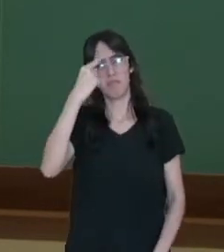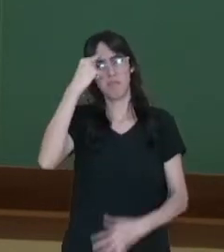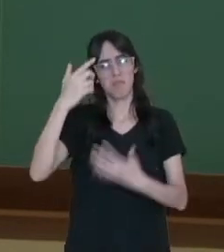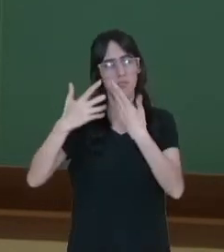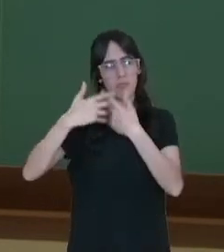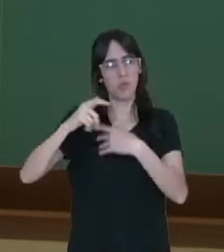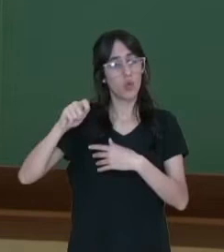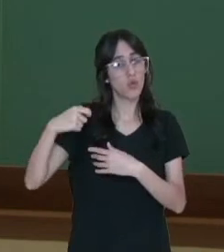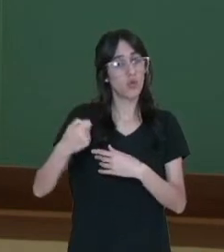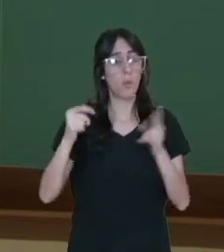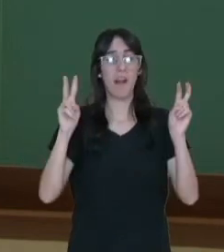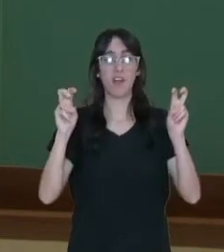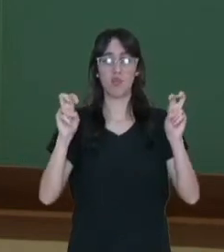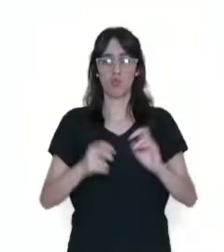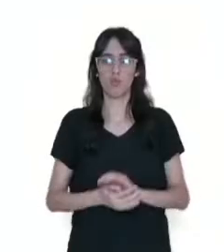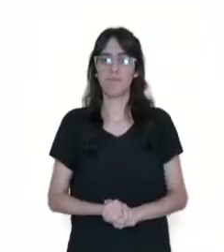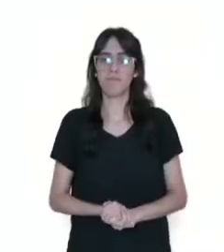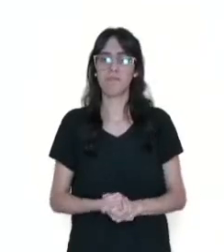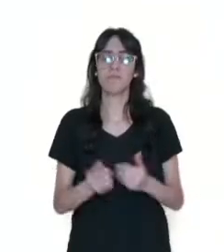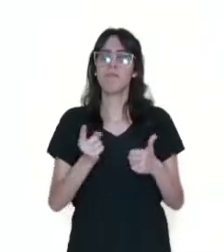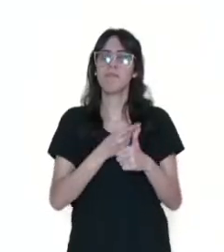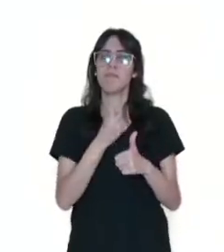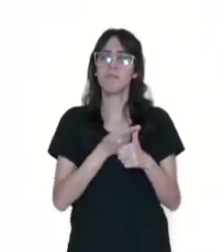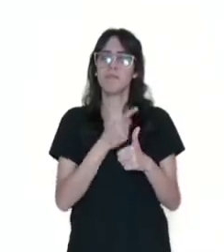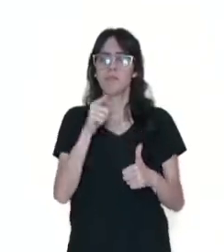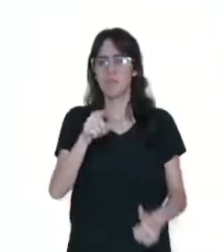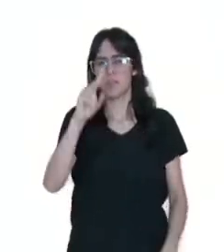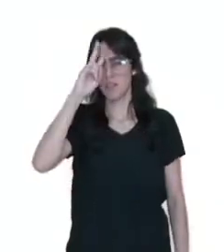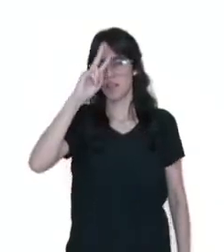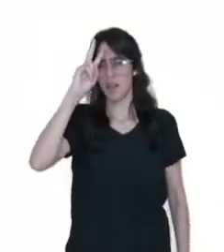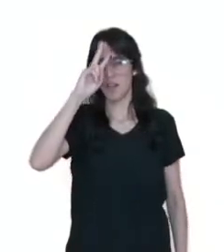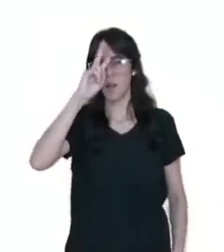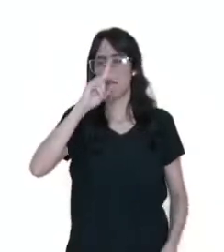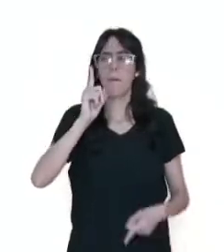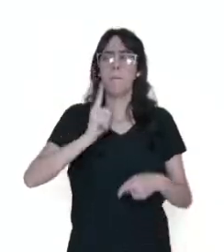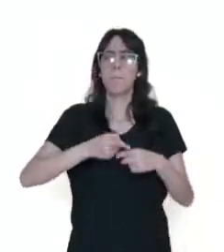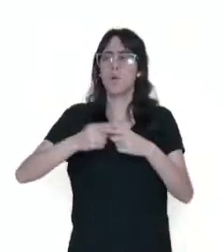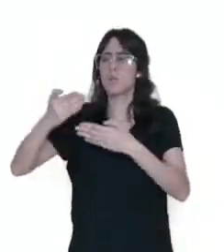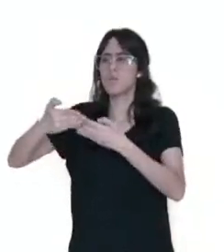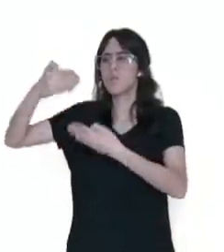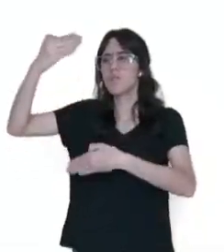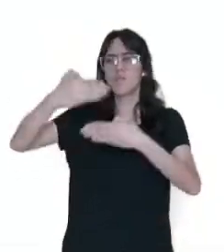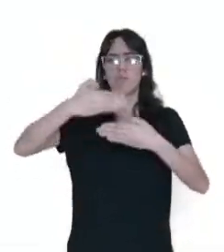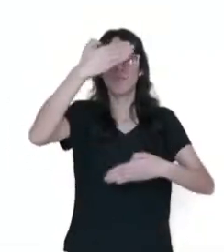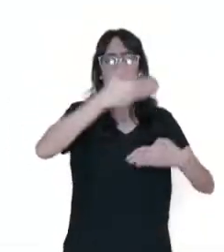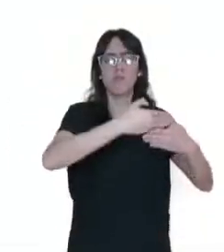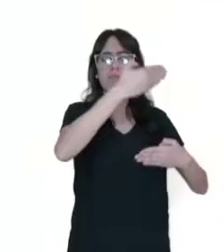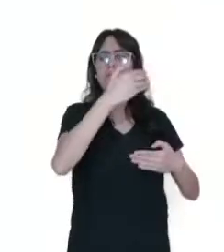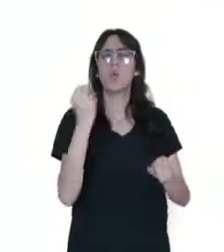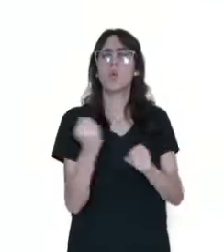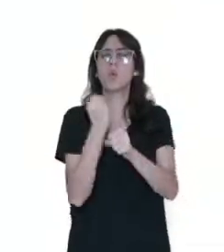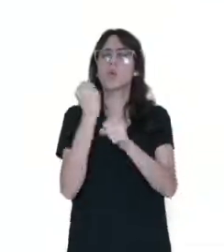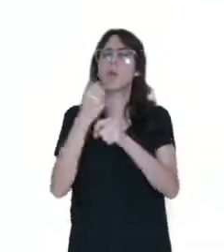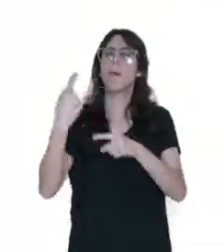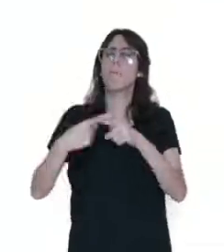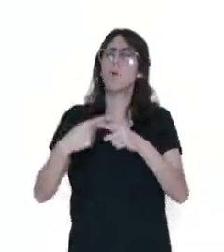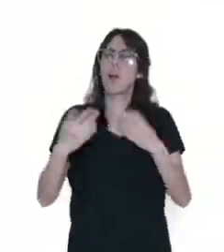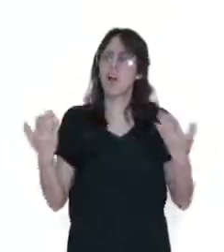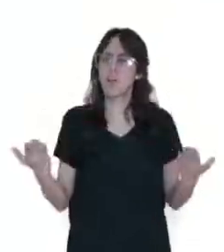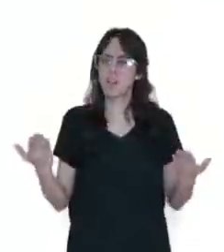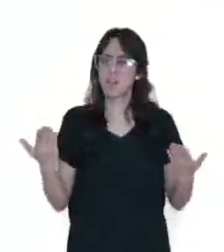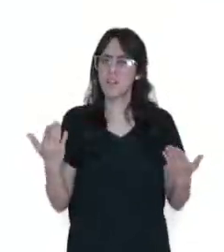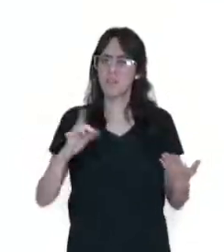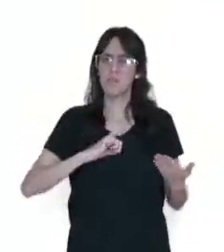esse assunto da nossa aula. Primeiro, você lembra por que o Muro de Berlim foi construído? Por que